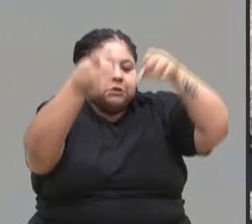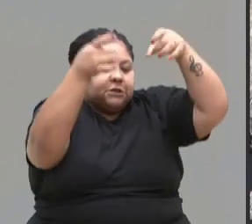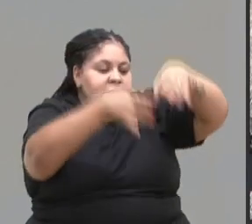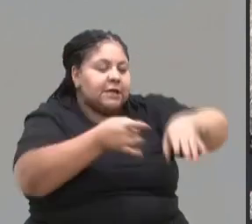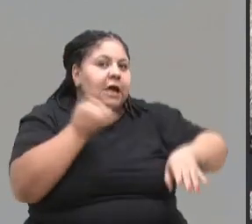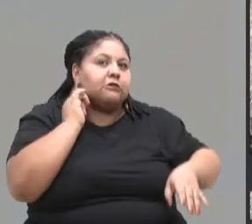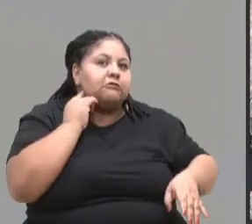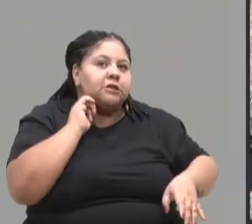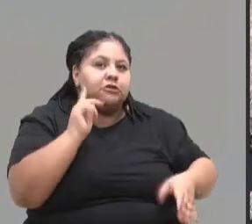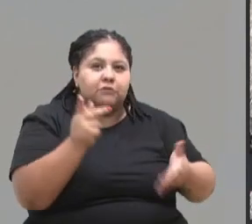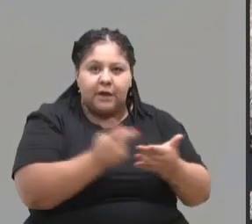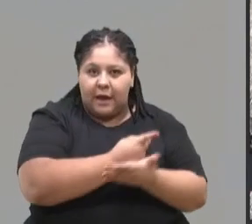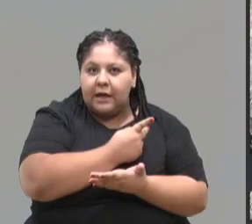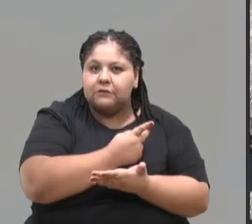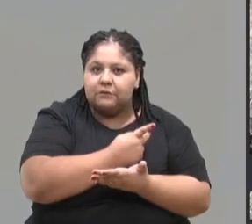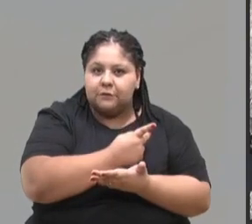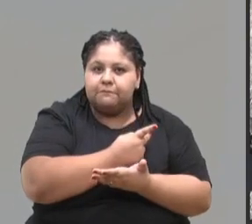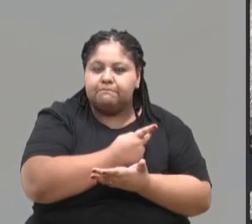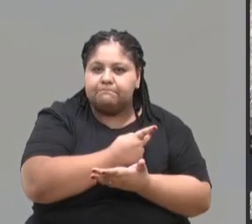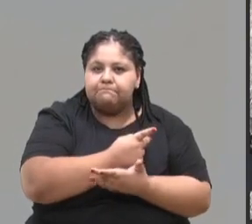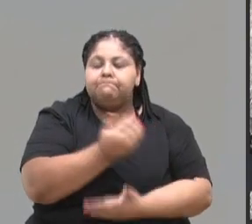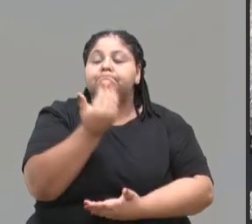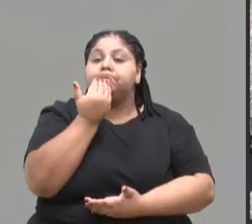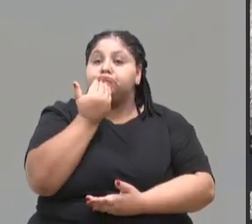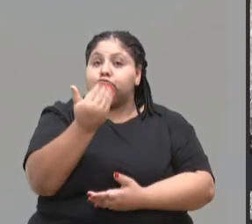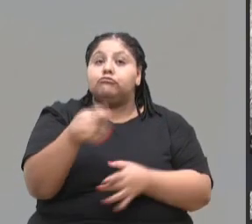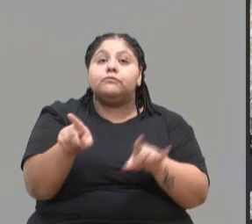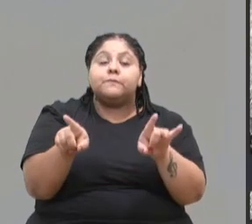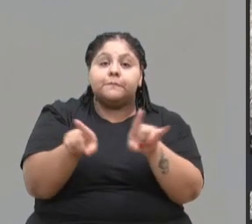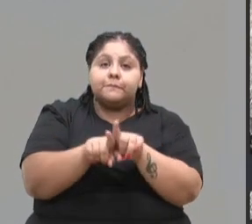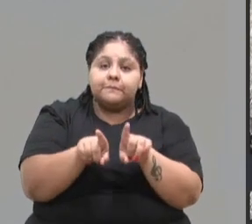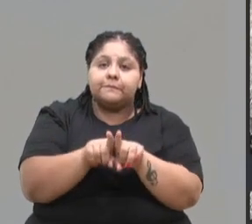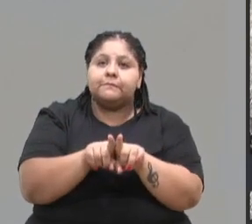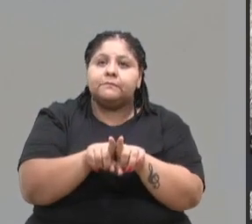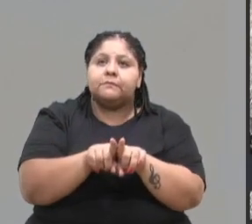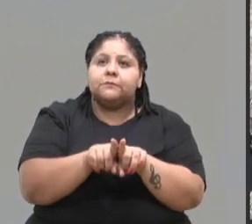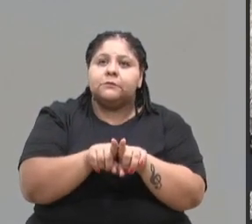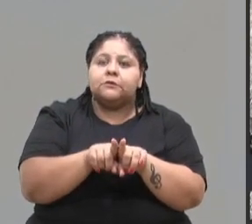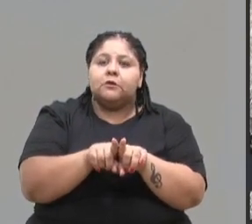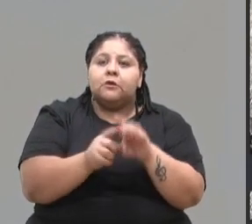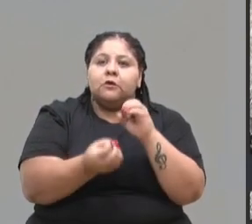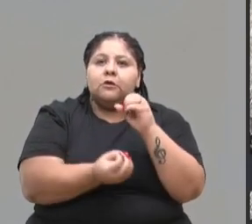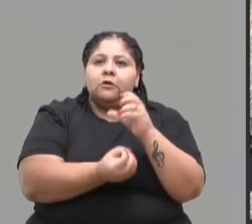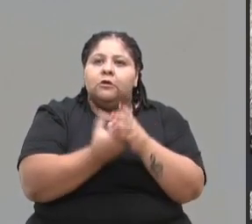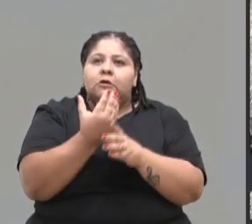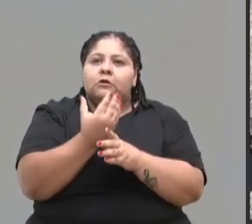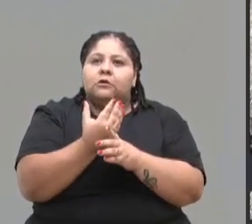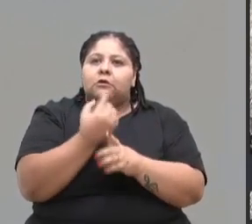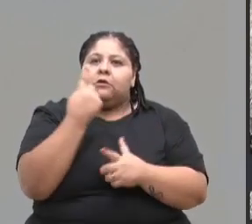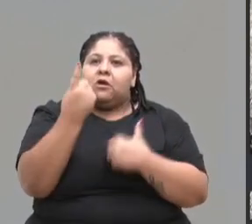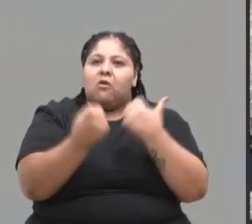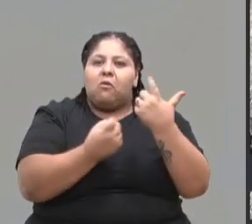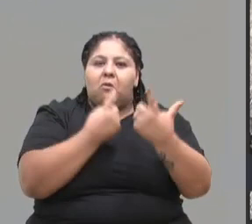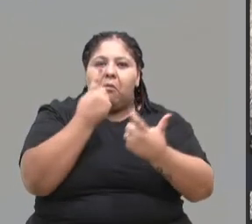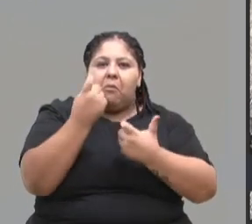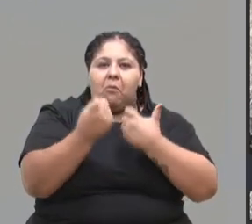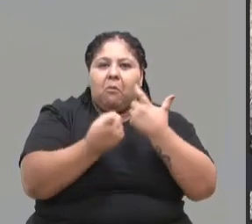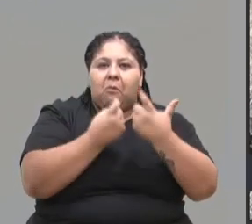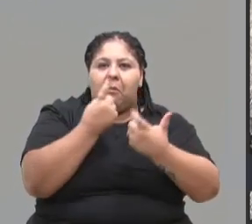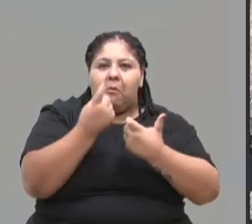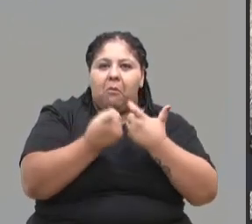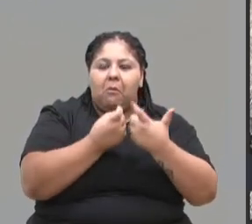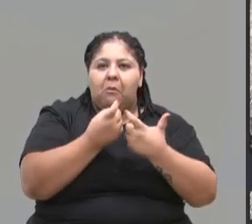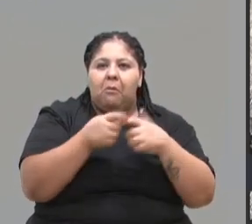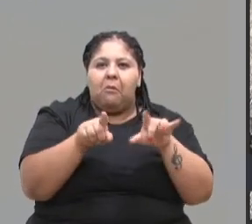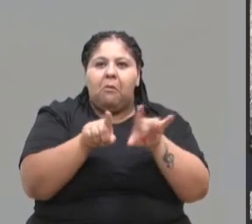os diretores da Codeca, solicitei que fosse instalado algumas armadilhas para pegar as pessoas que